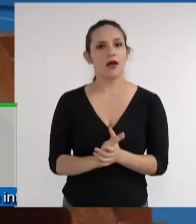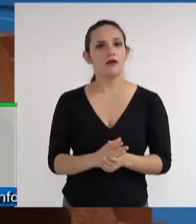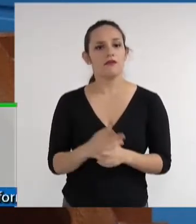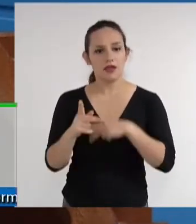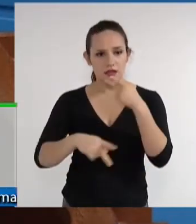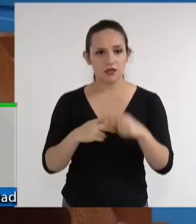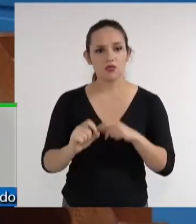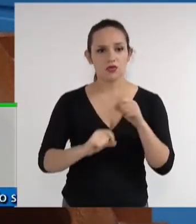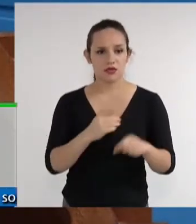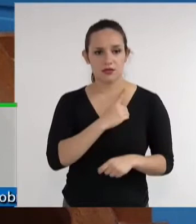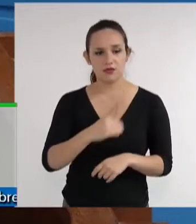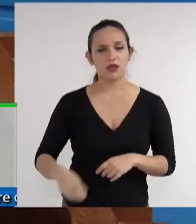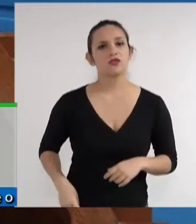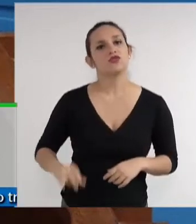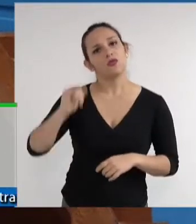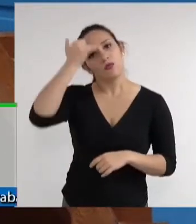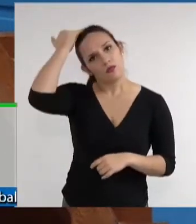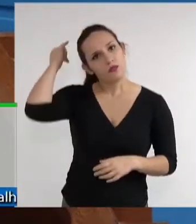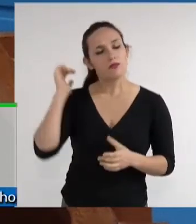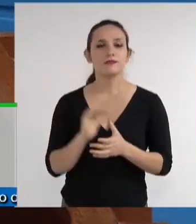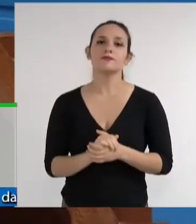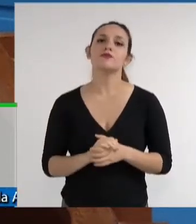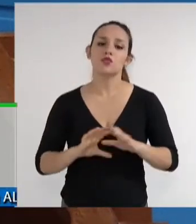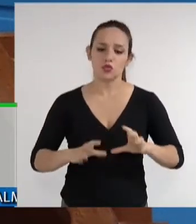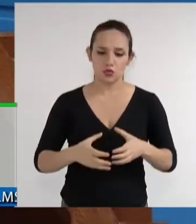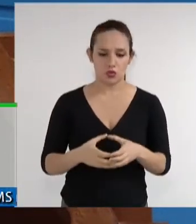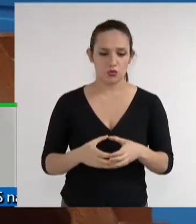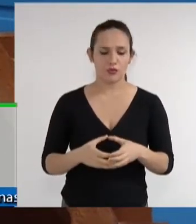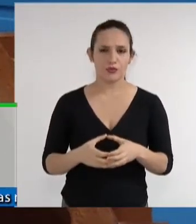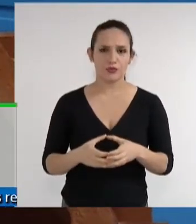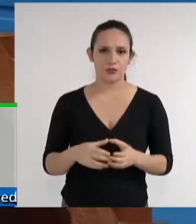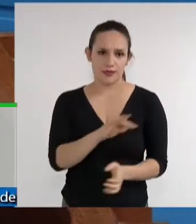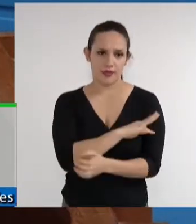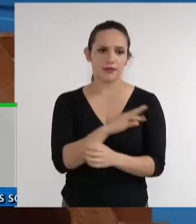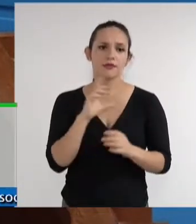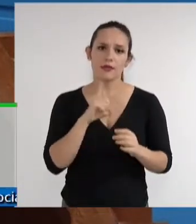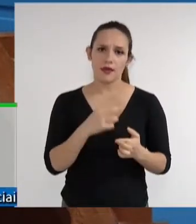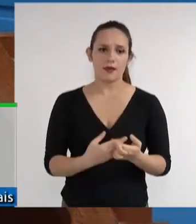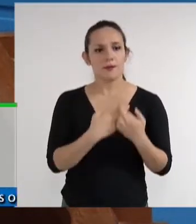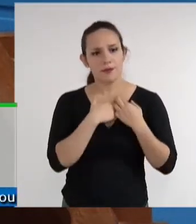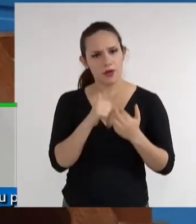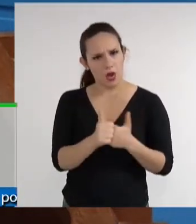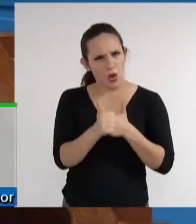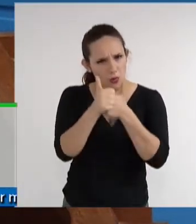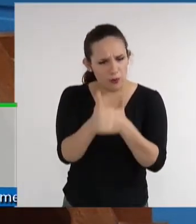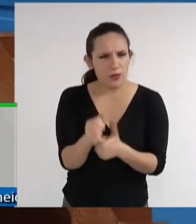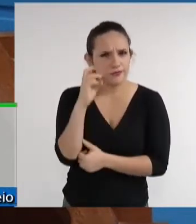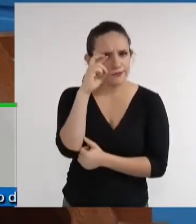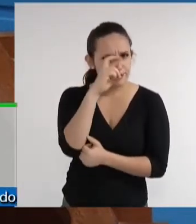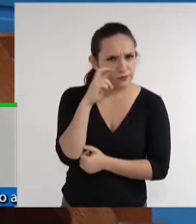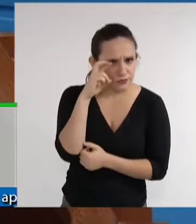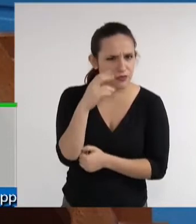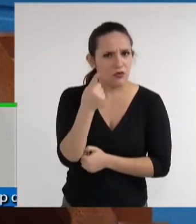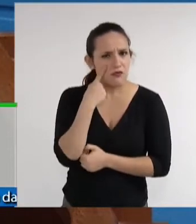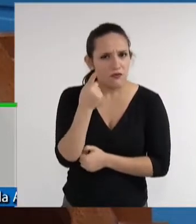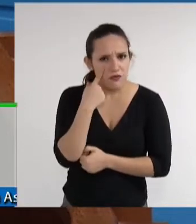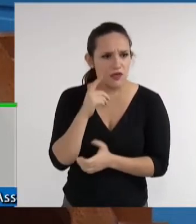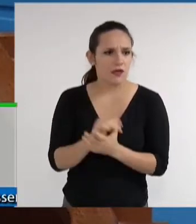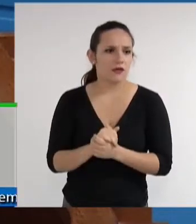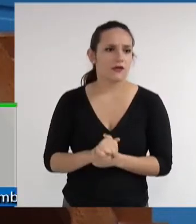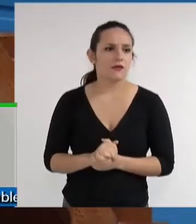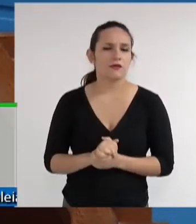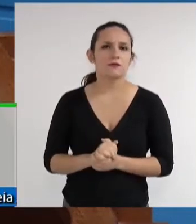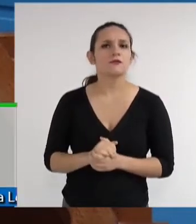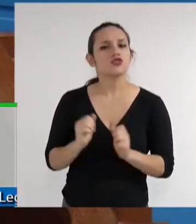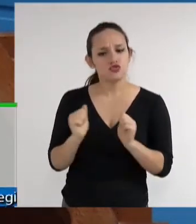Mock. Esta comissão de acompanhamento tem, então, essa responsabilidade para estar indo lá